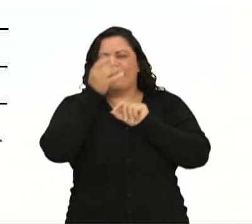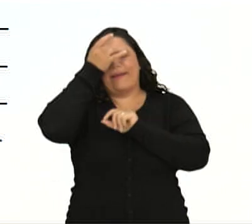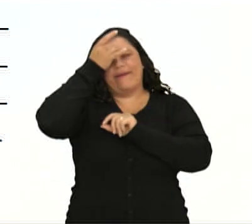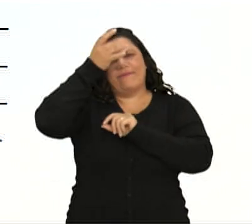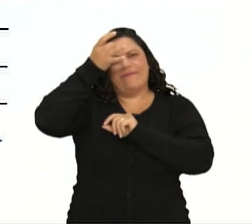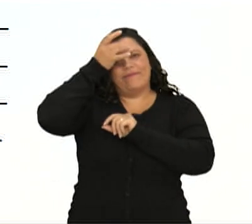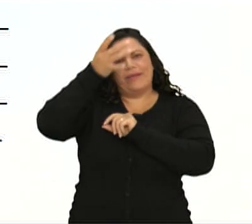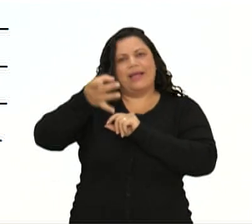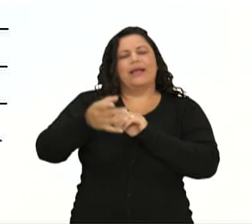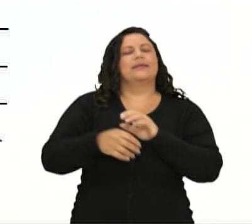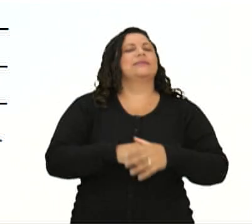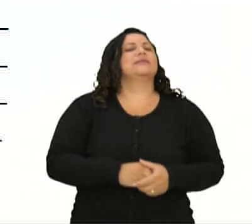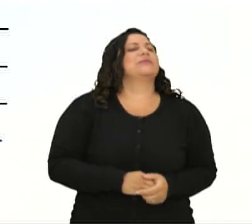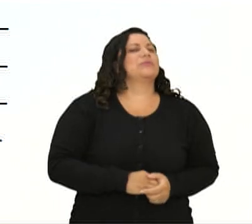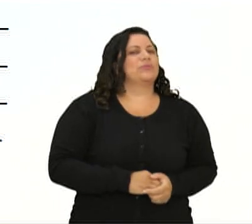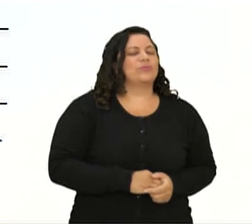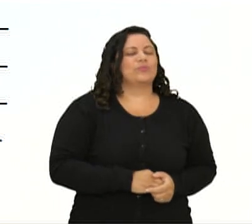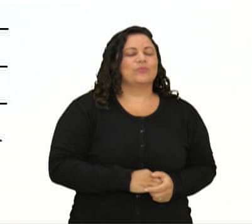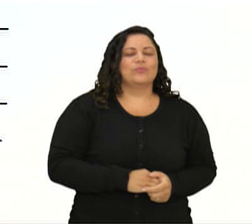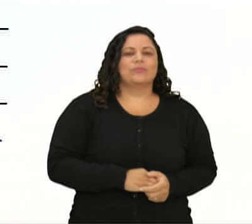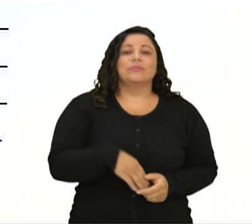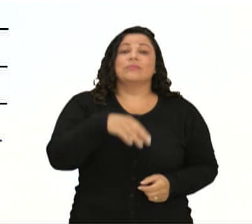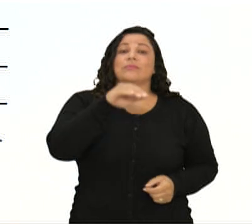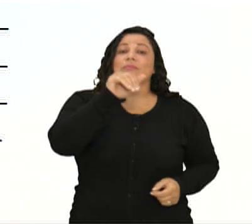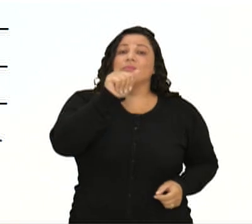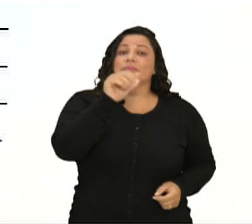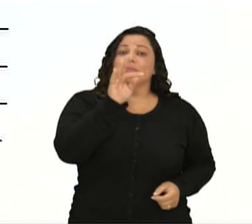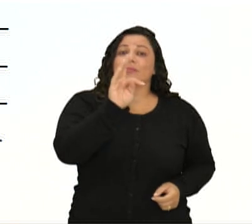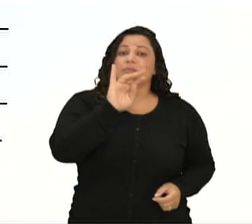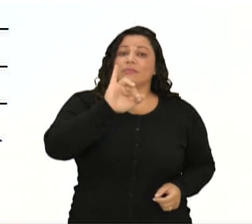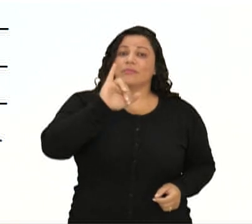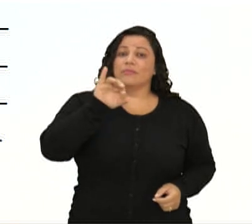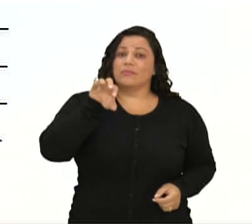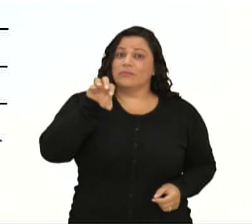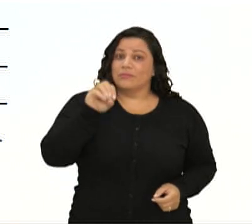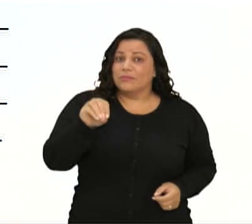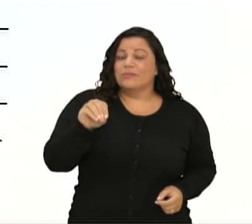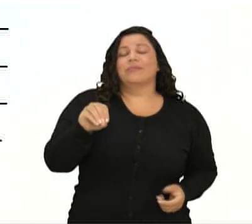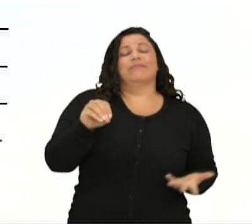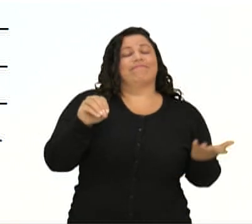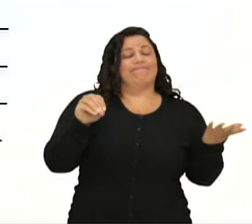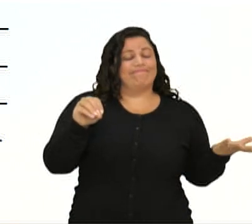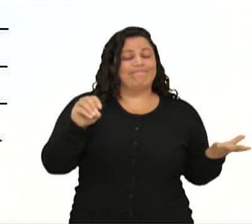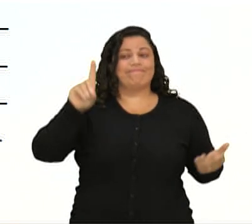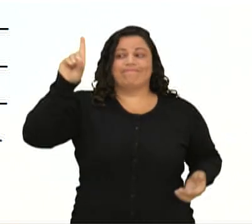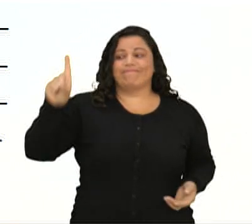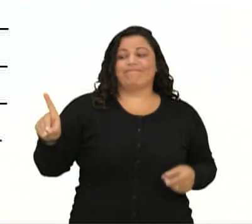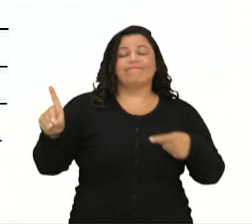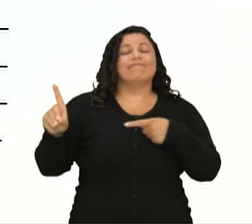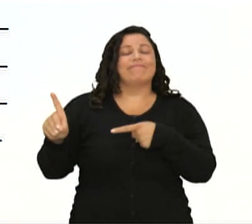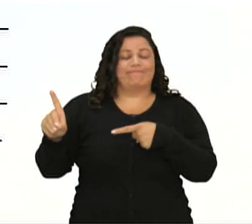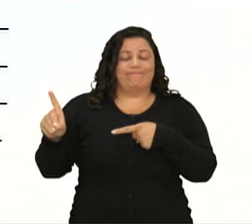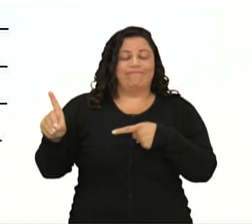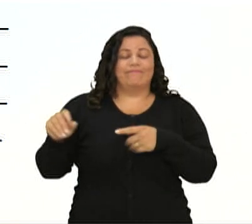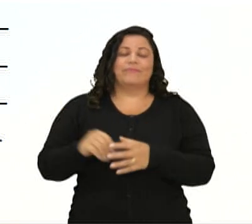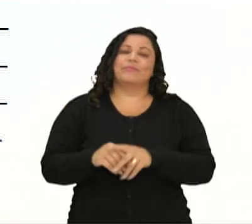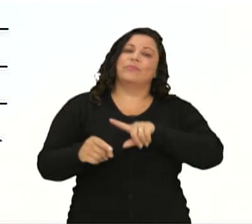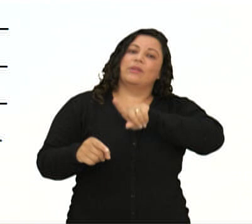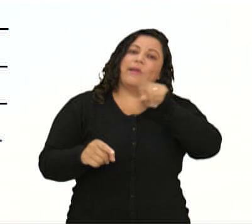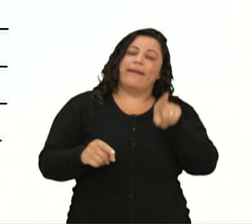caso, o átrio direito. B, átrio também, só que o átrio